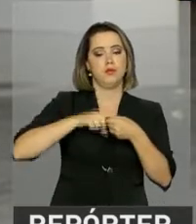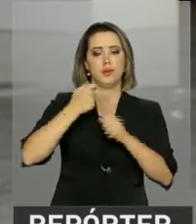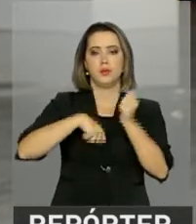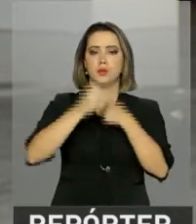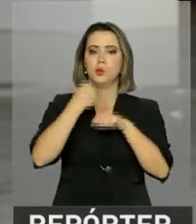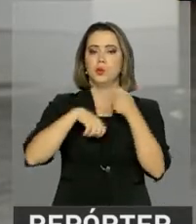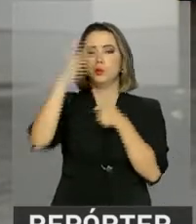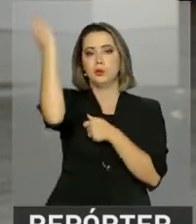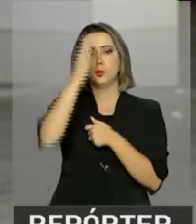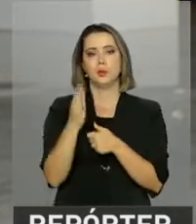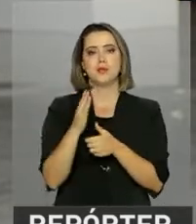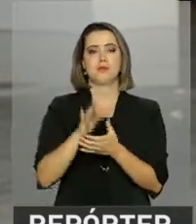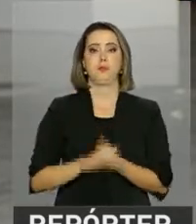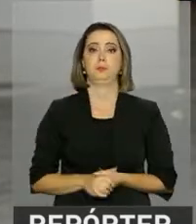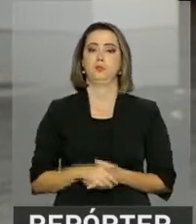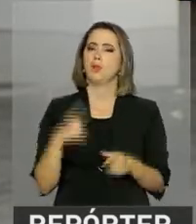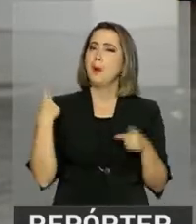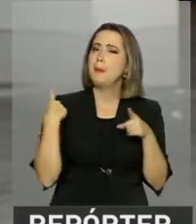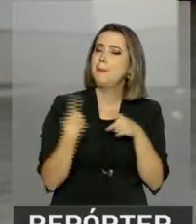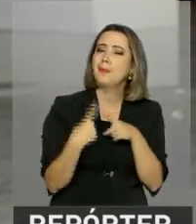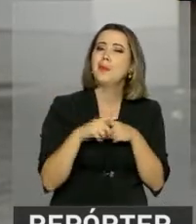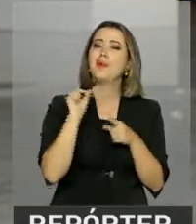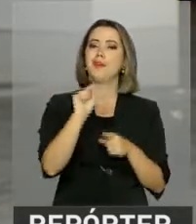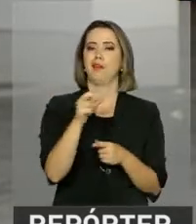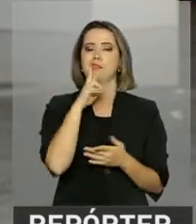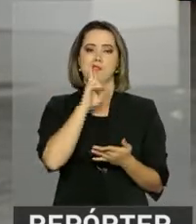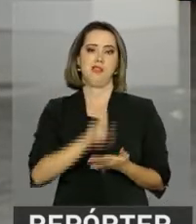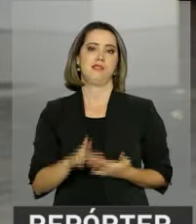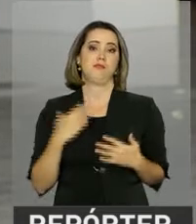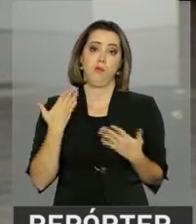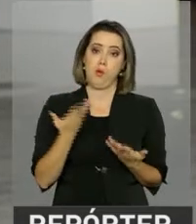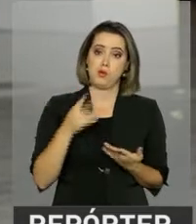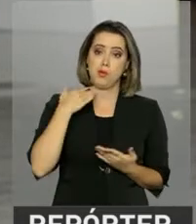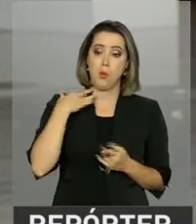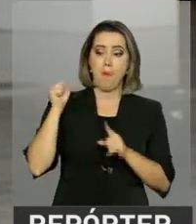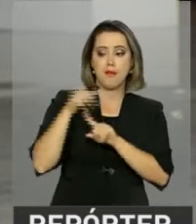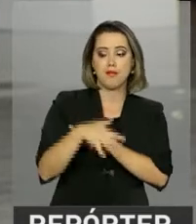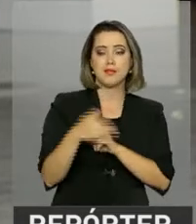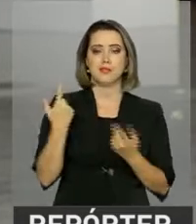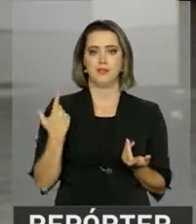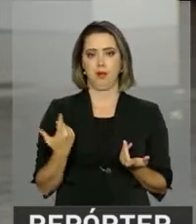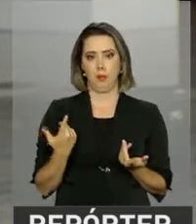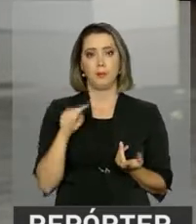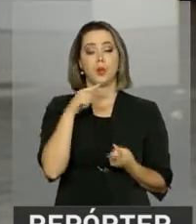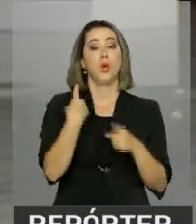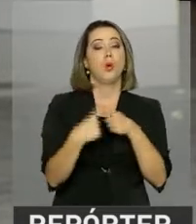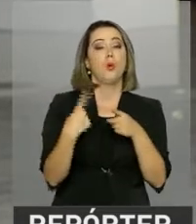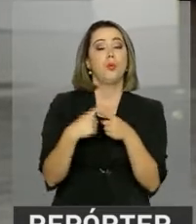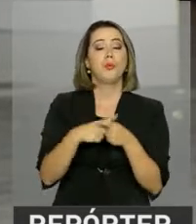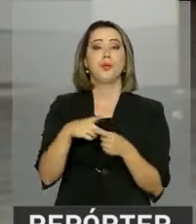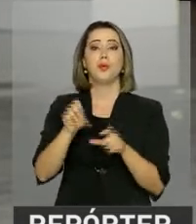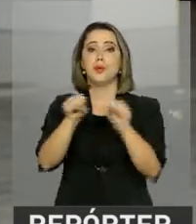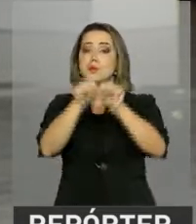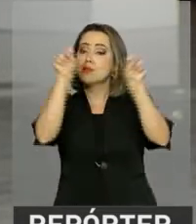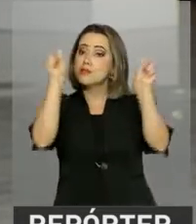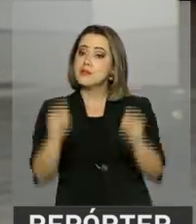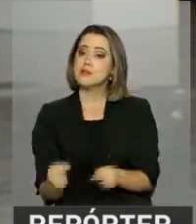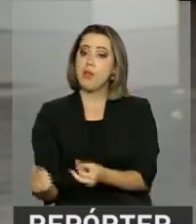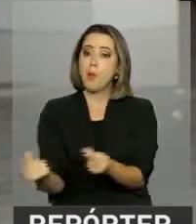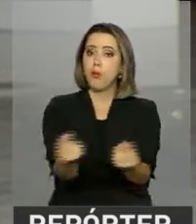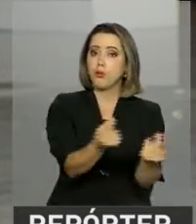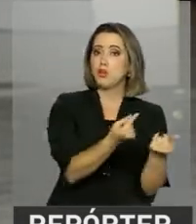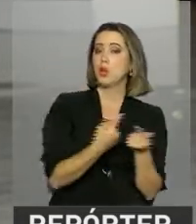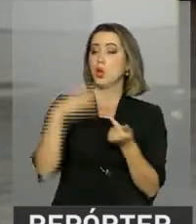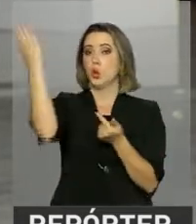brasileira porque essa conclusão do banco central já porque o sistema financeiro nacional segundo